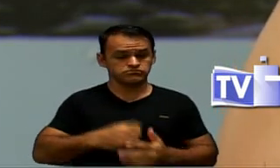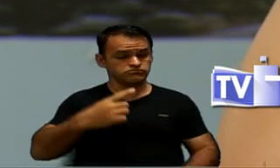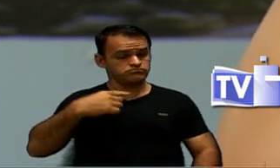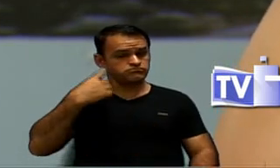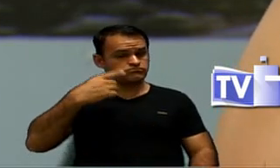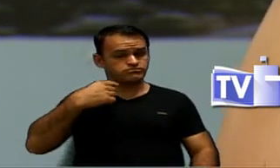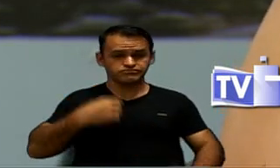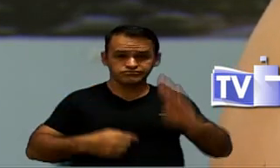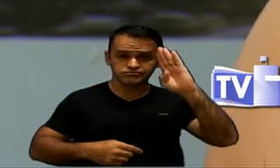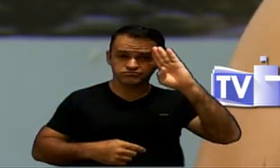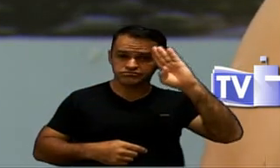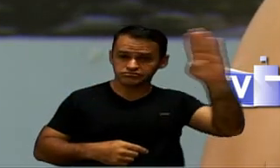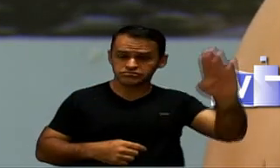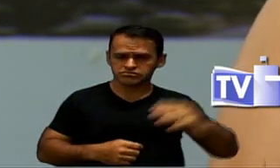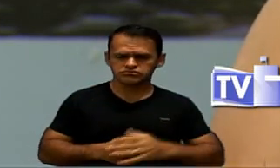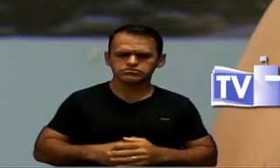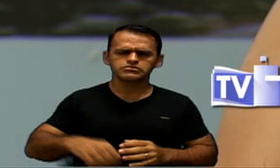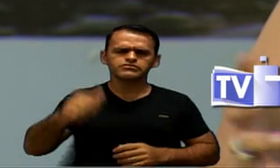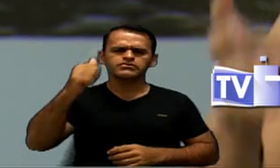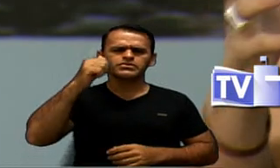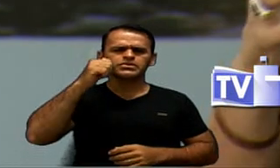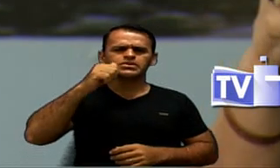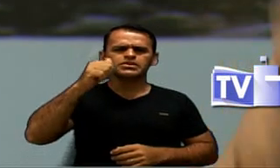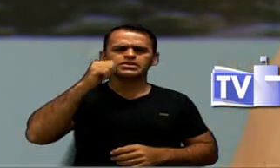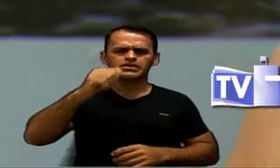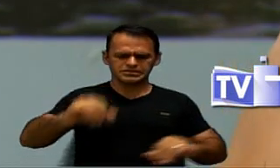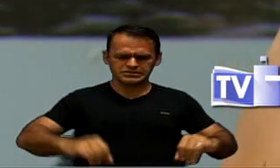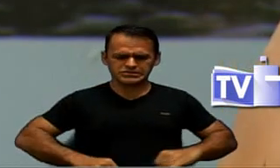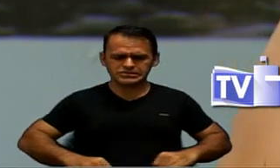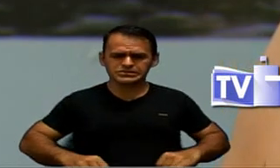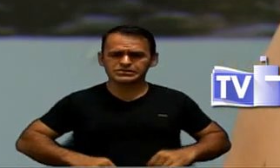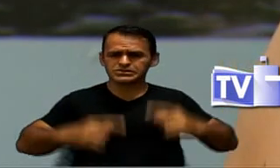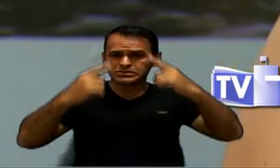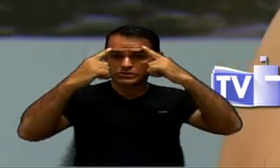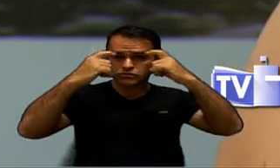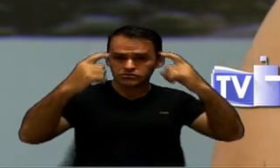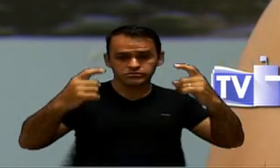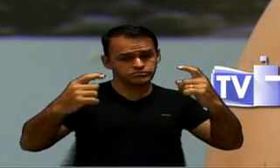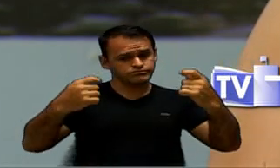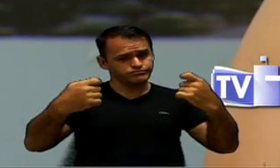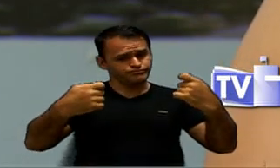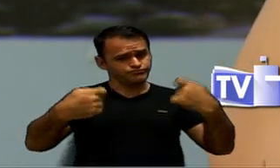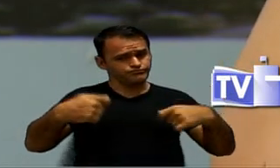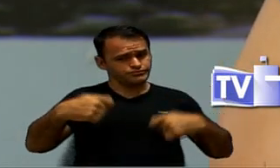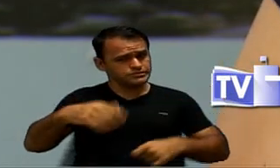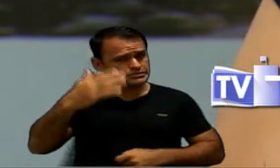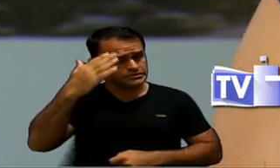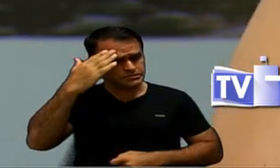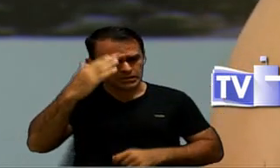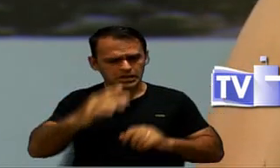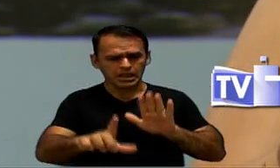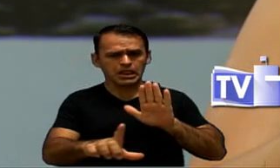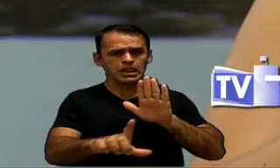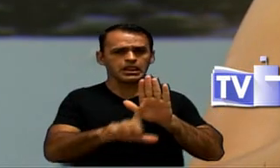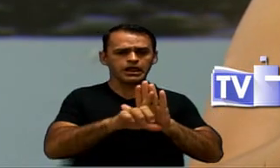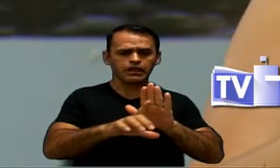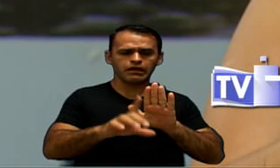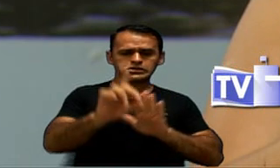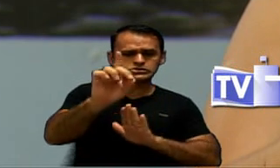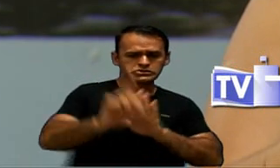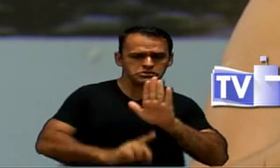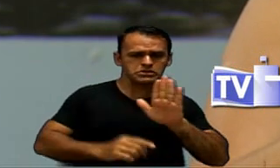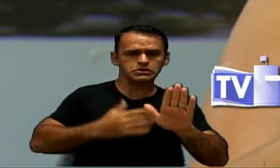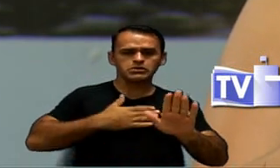advogada. Porque a mulher vítima de violência, ela precisa ter noção dos seus direitos. E Sorocaba não tem mais. E Sorocaba perdeu isso